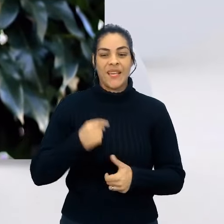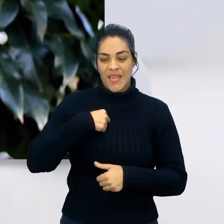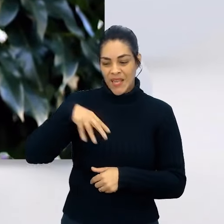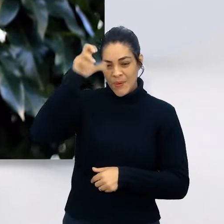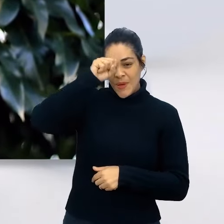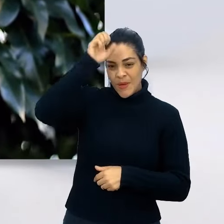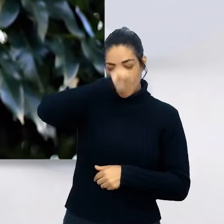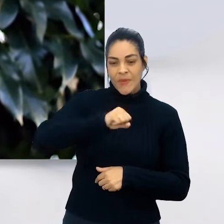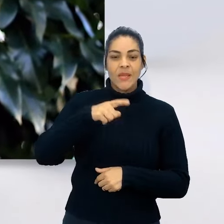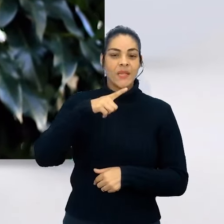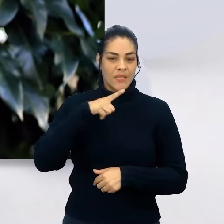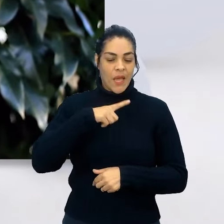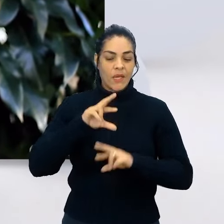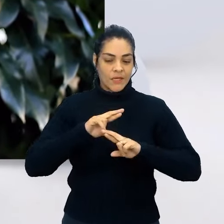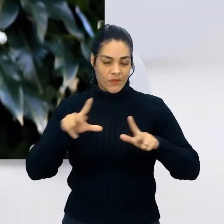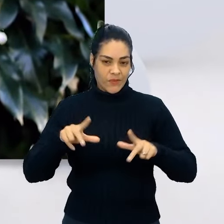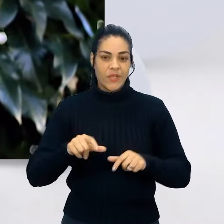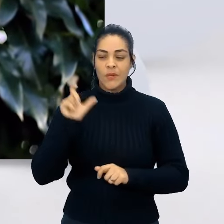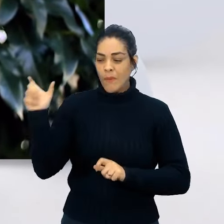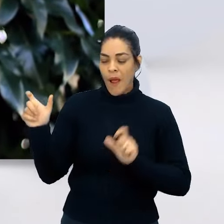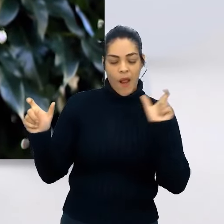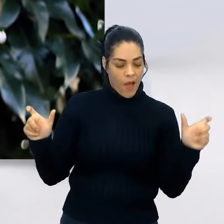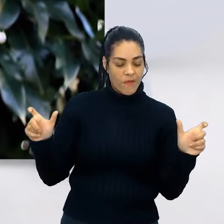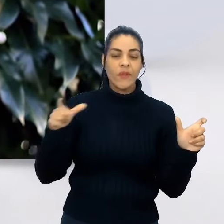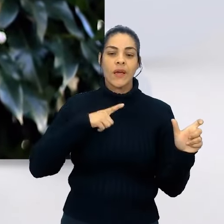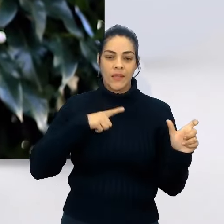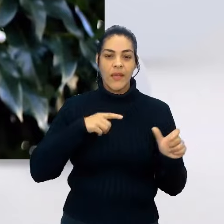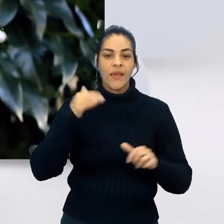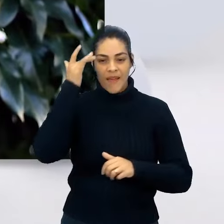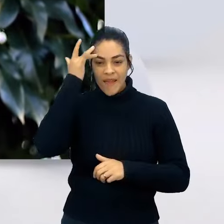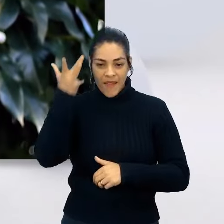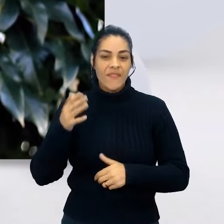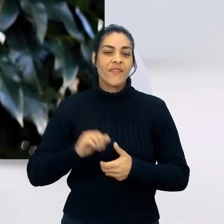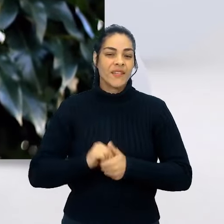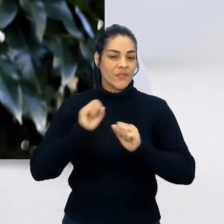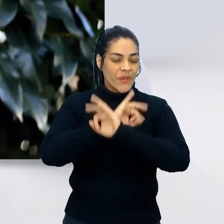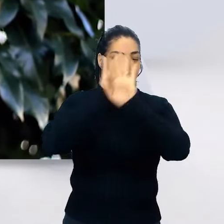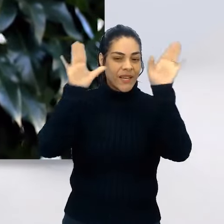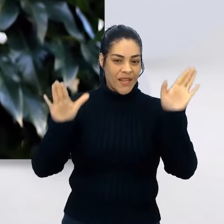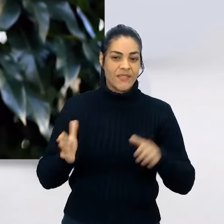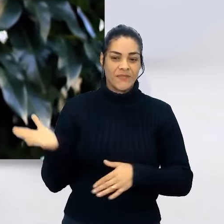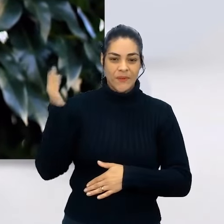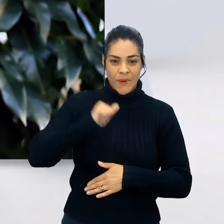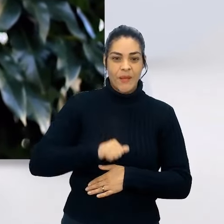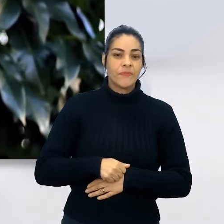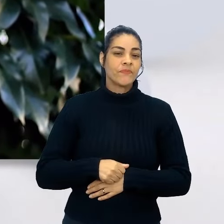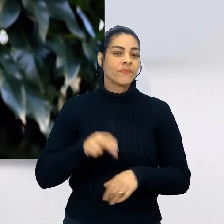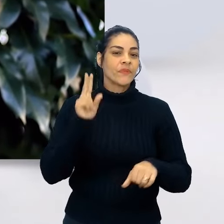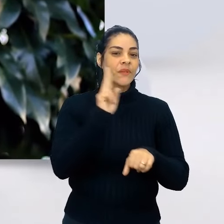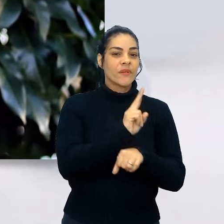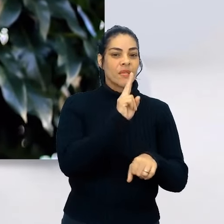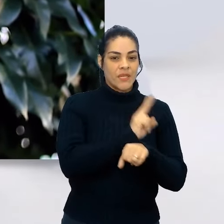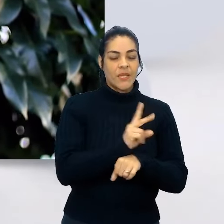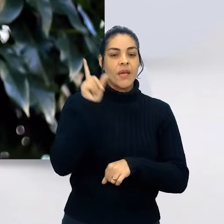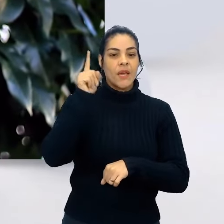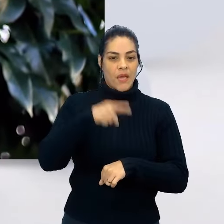aprendi que existe sim uma diferença entre eles e é super fácil, super clara essa diferença, então vamos lá. Preservar